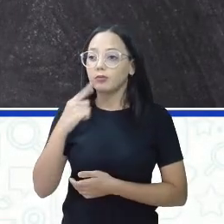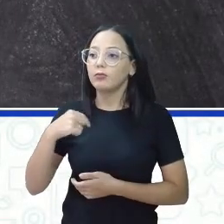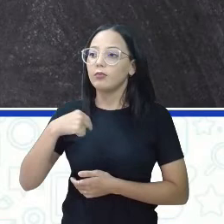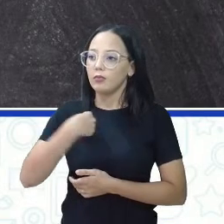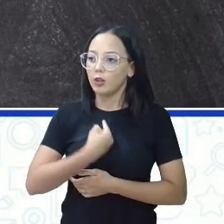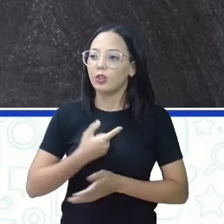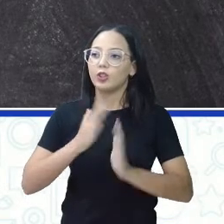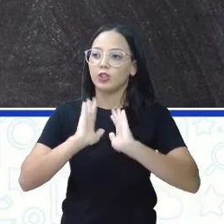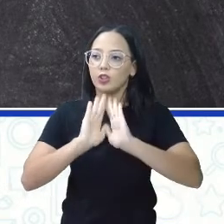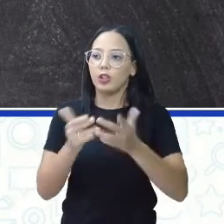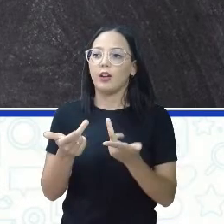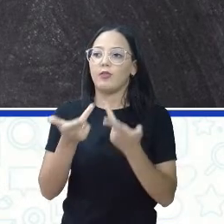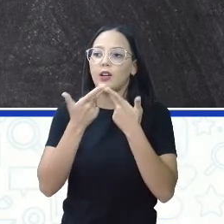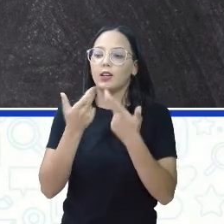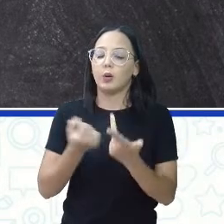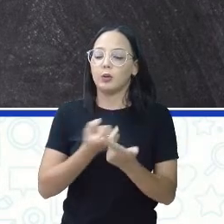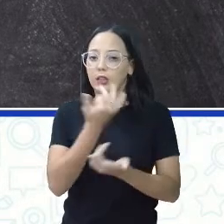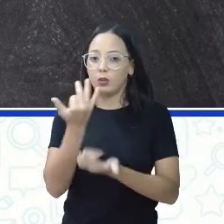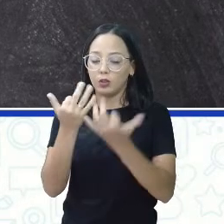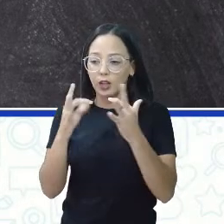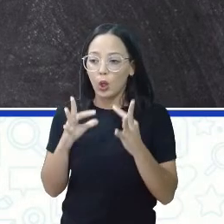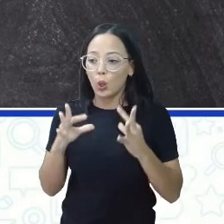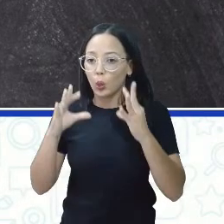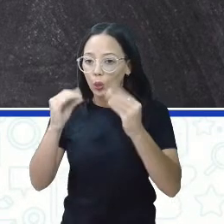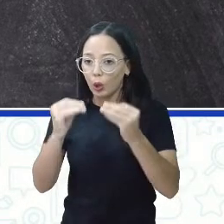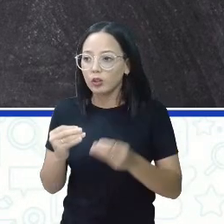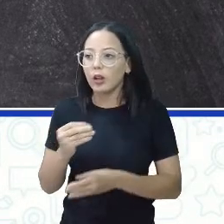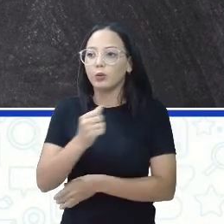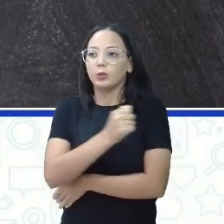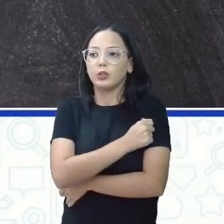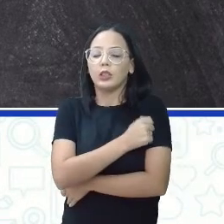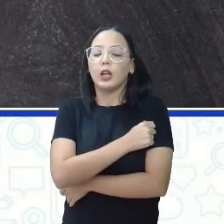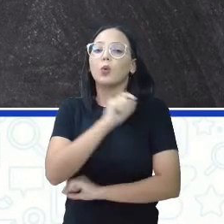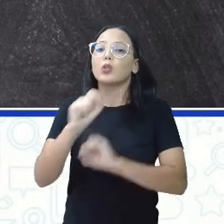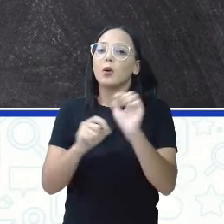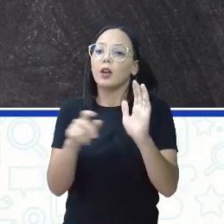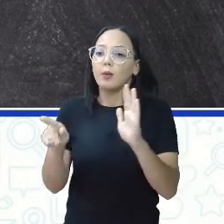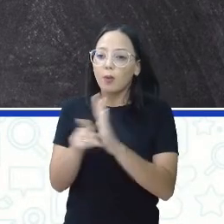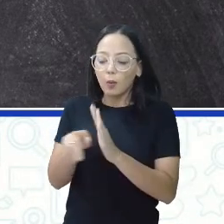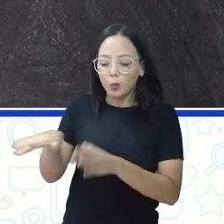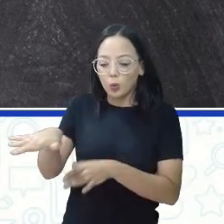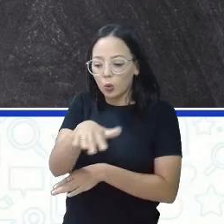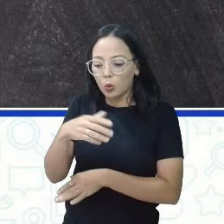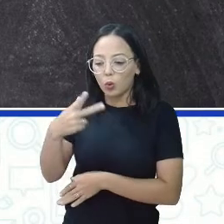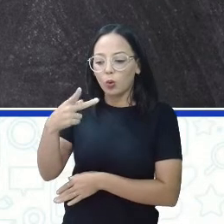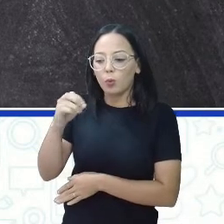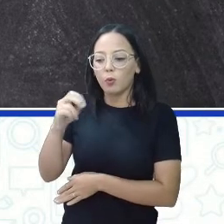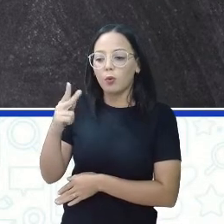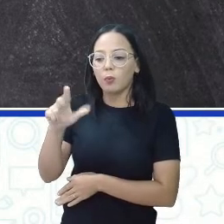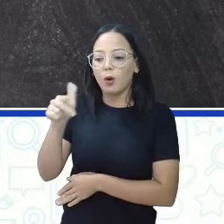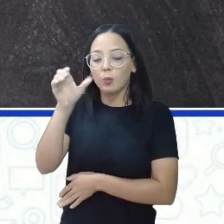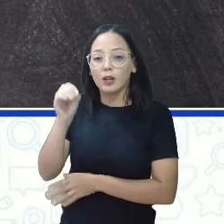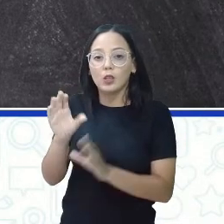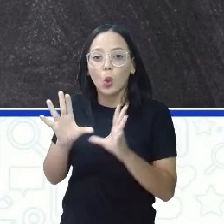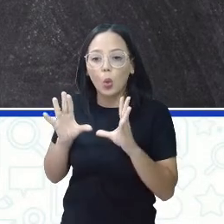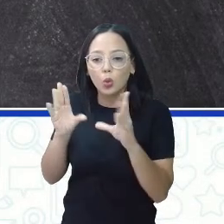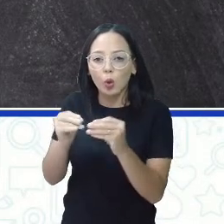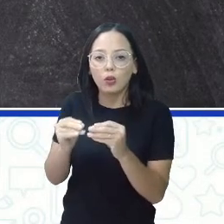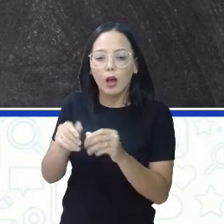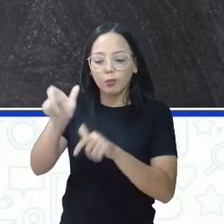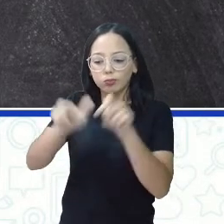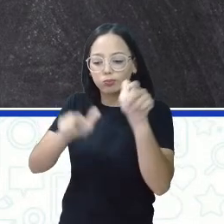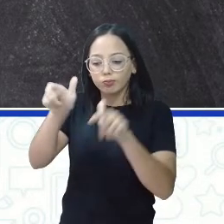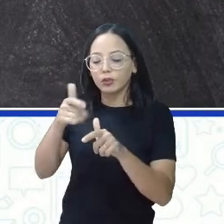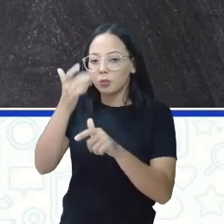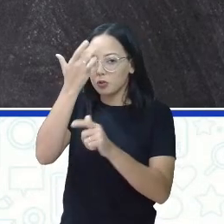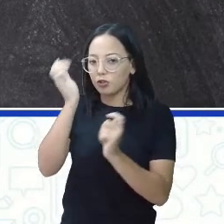falado antes, a quantidade total dos alunos seria a nossa população, né? Seria o nosso total de pessoas que